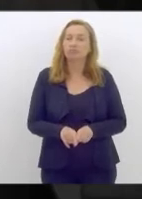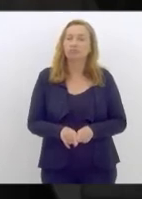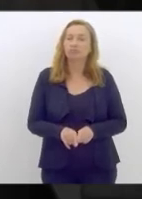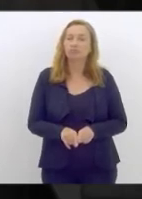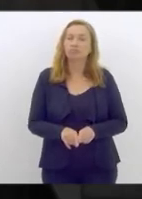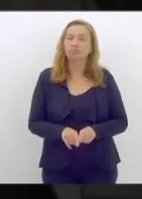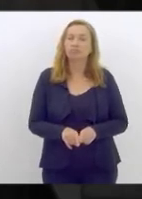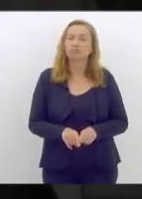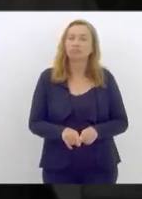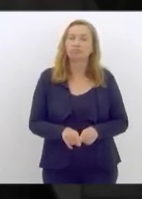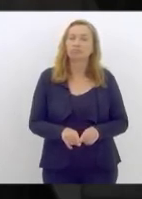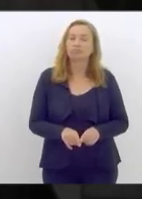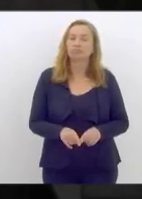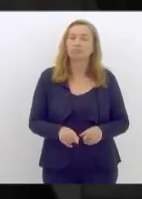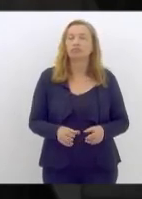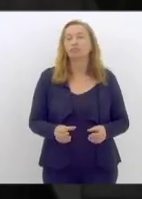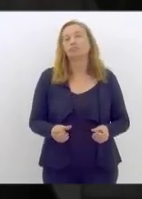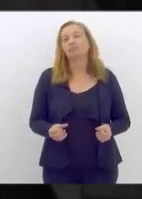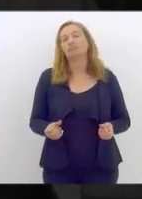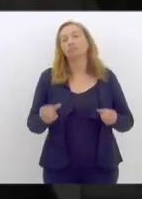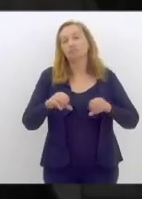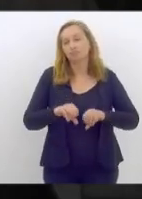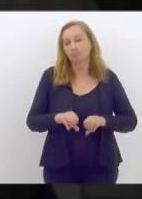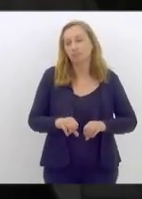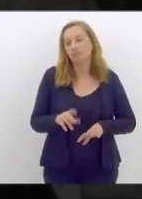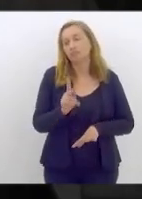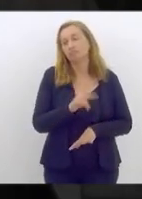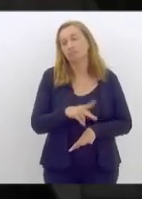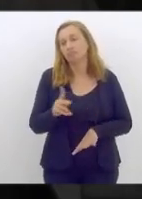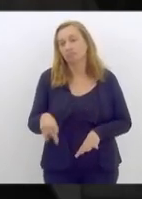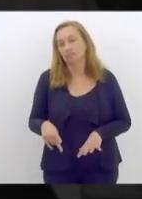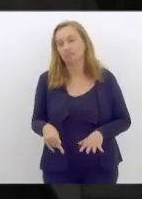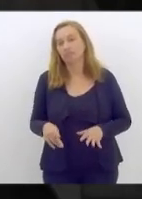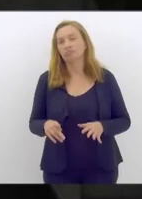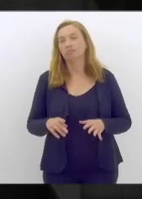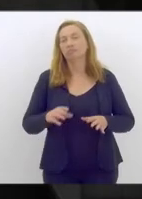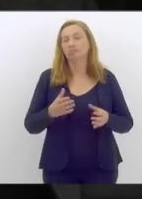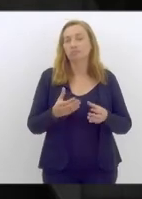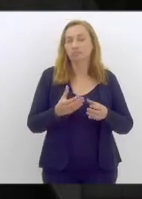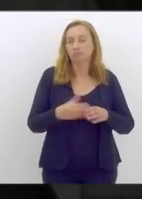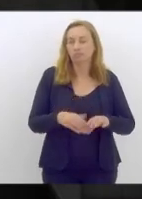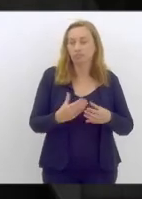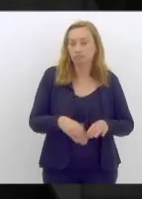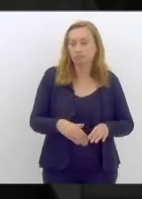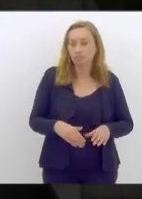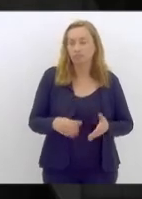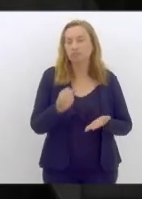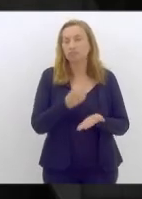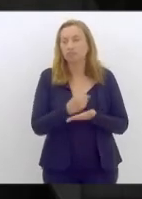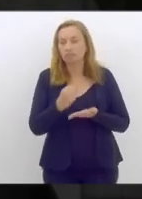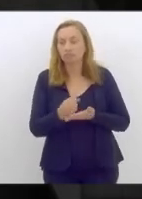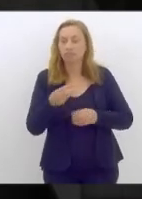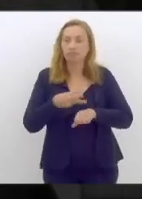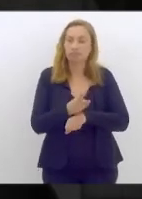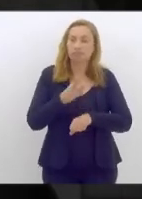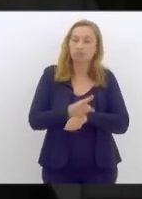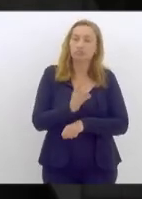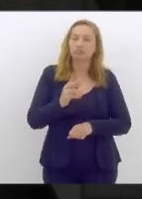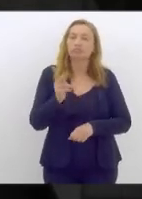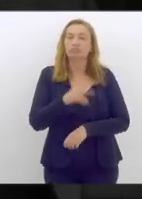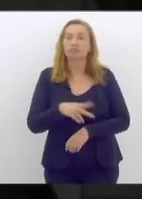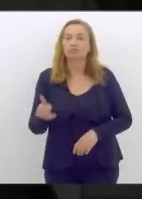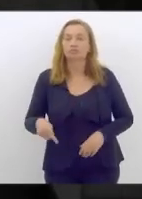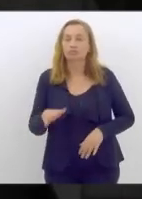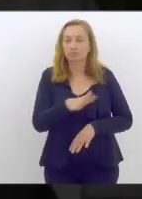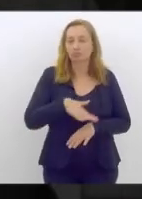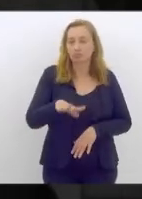estéreo apontando para mecanismo de notório saber apontando para ruptura de concurso apontando para contratações terceirizadas e professores seja